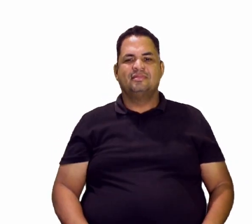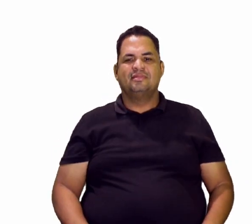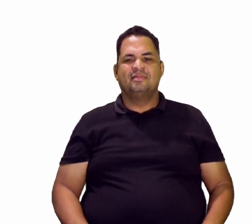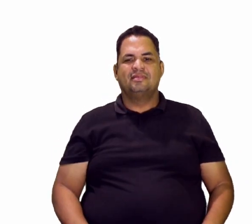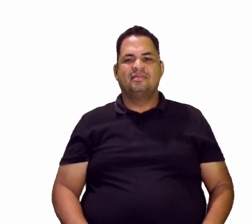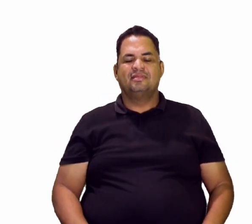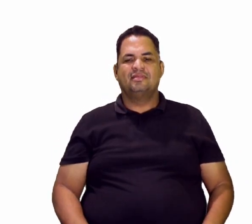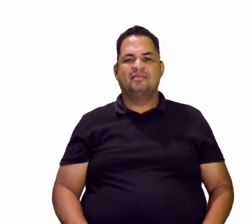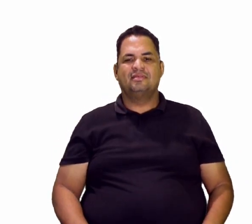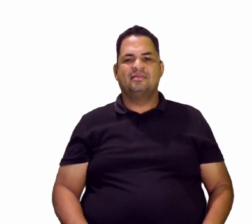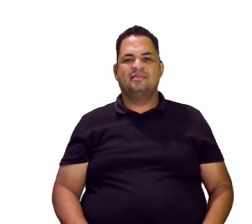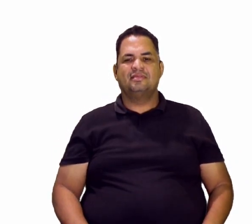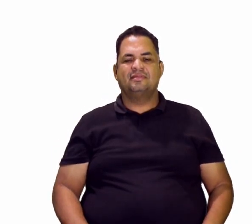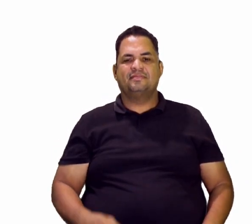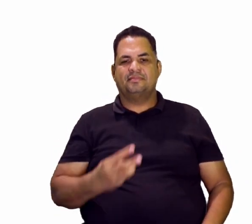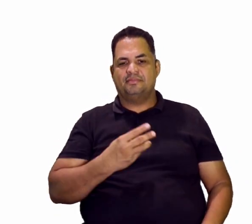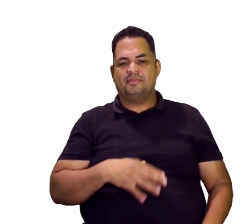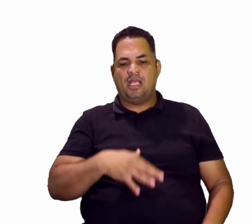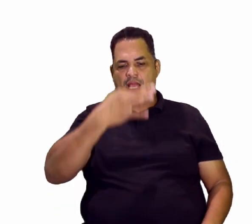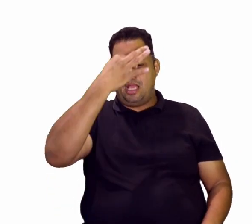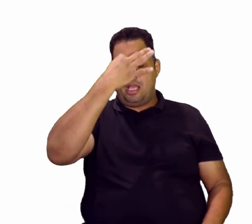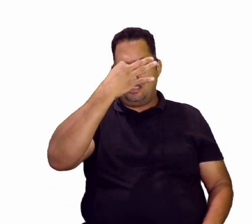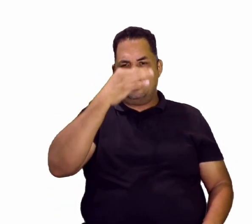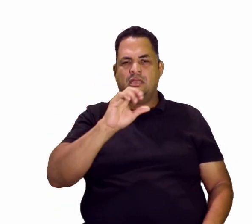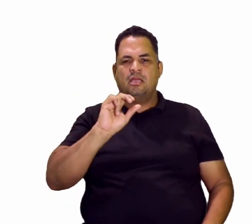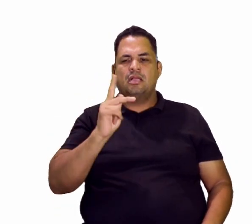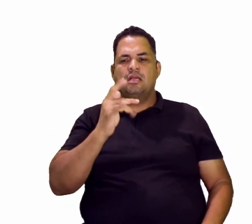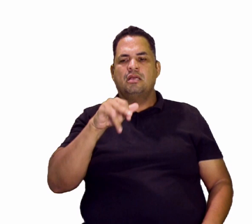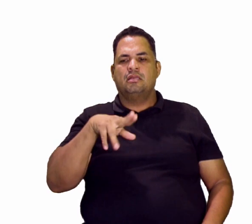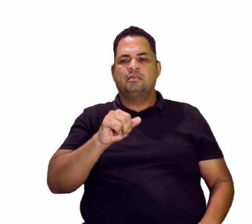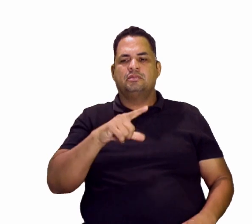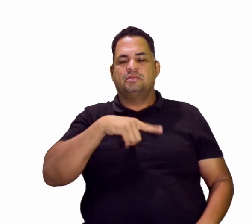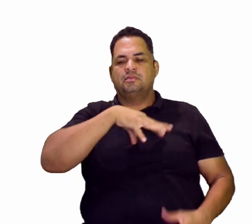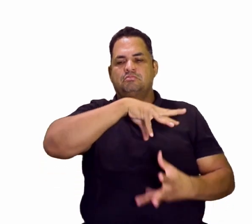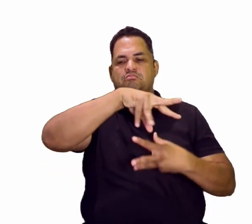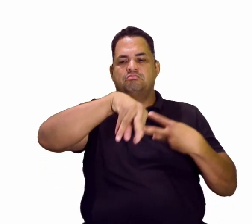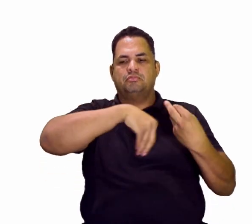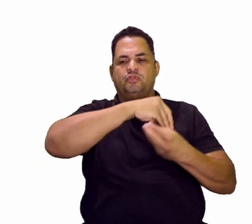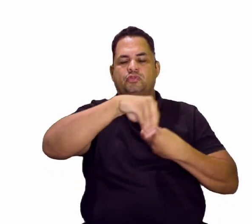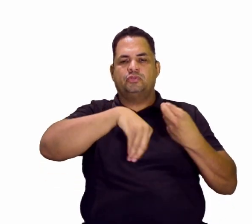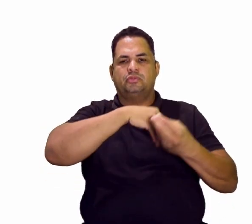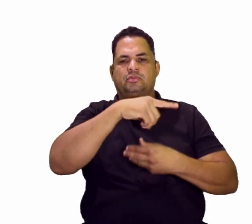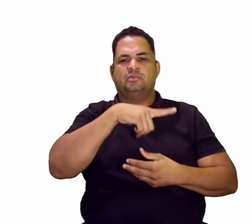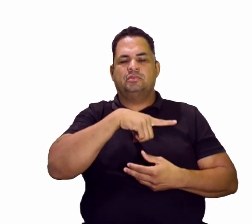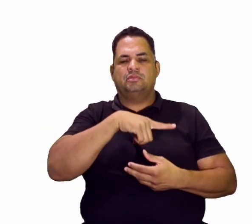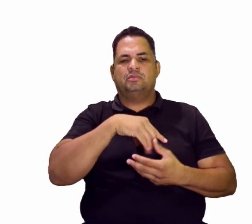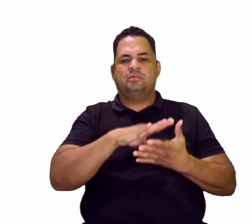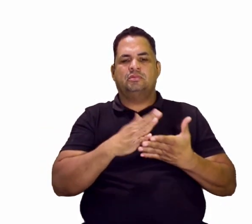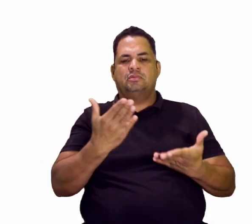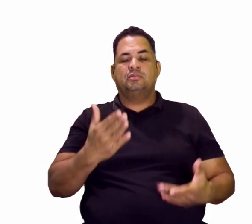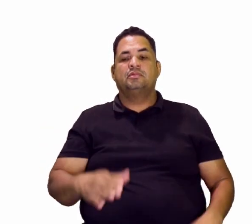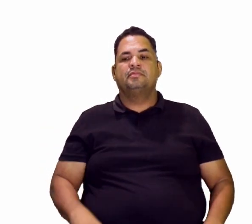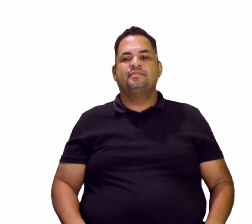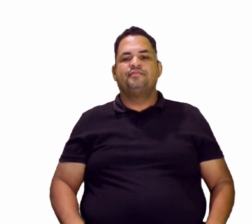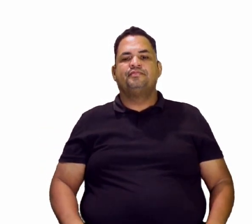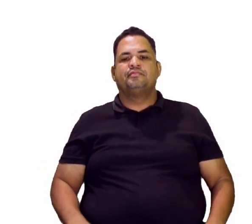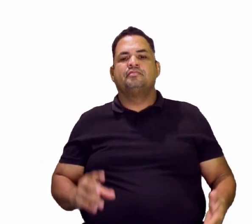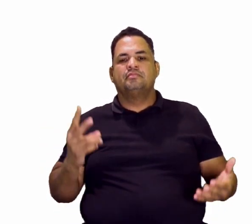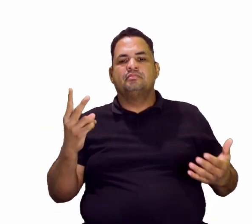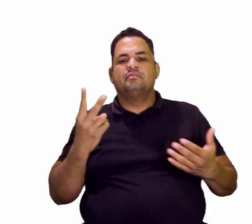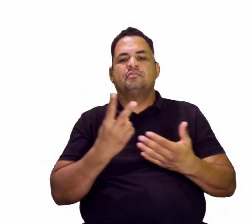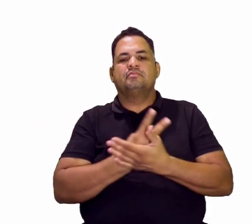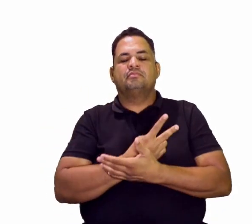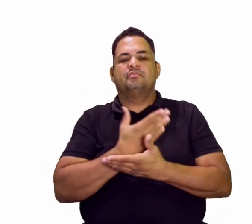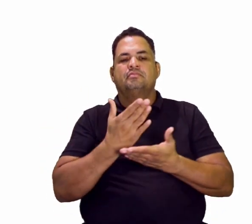situação. Então, a gripe H1N1 tem essa mistura todas. E essa mistura que provocou